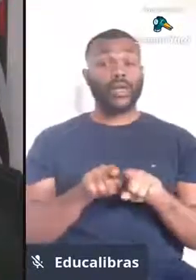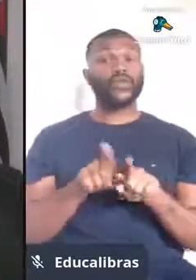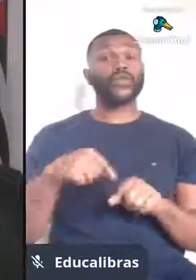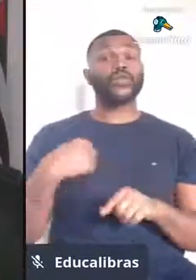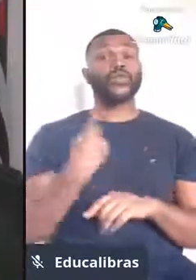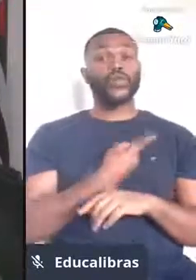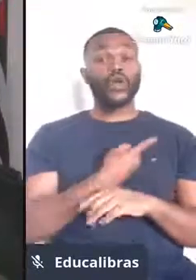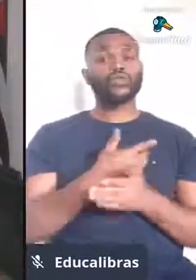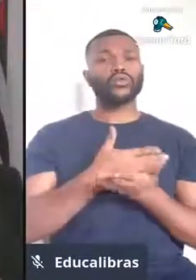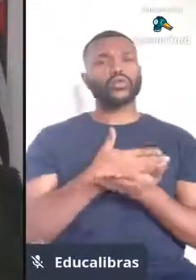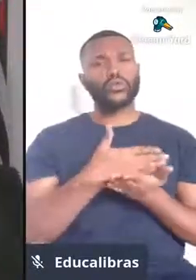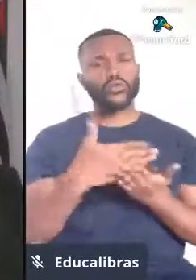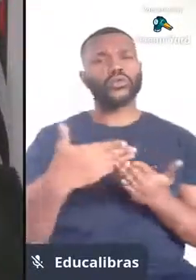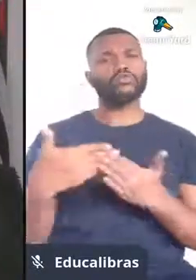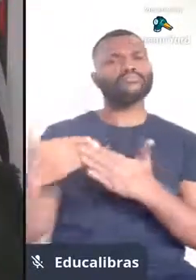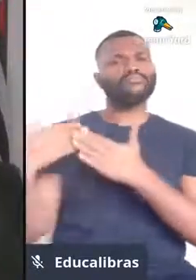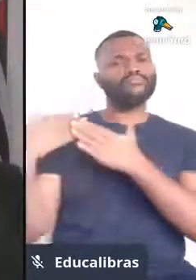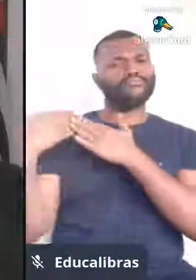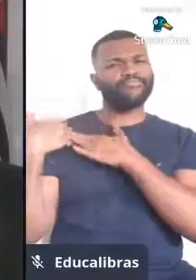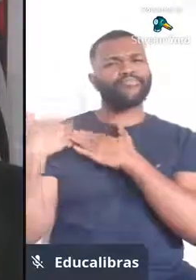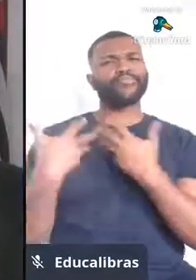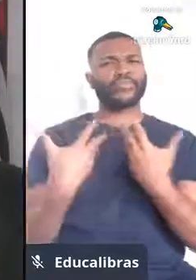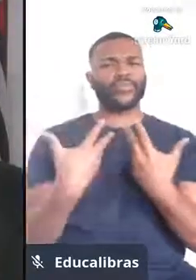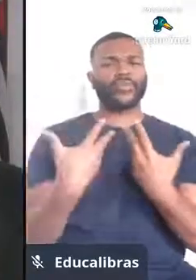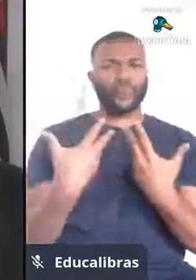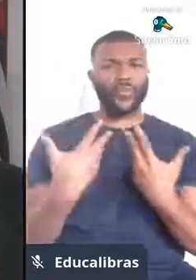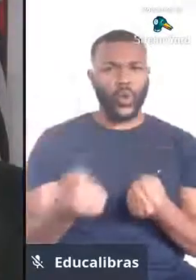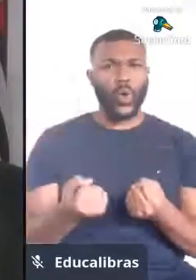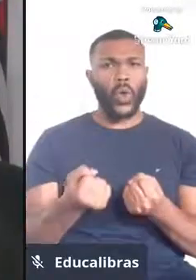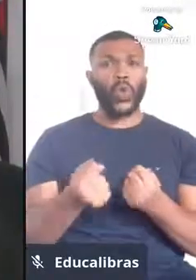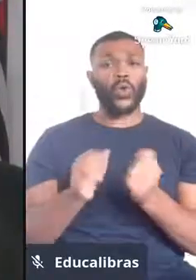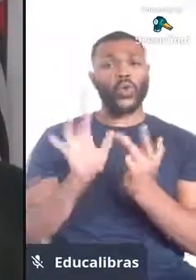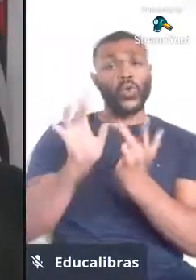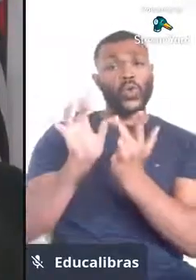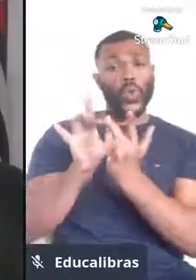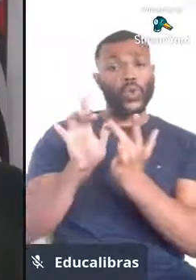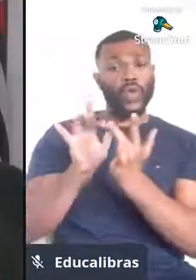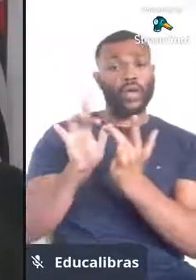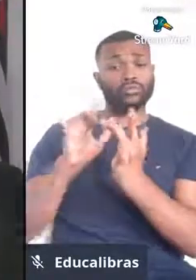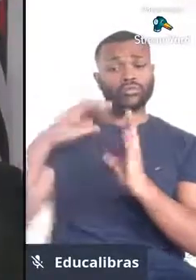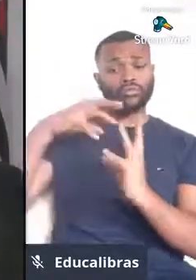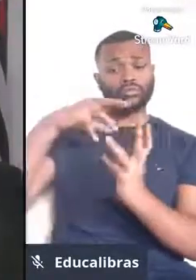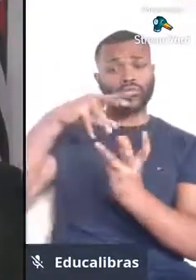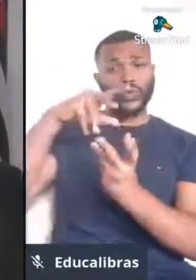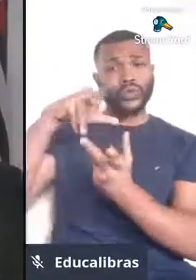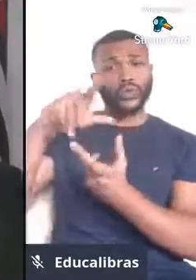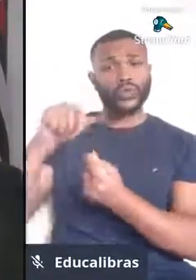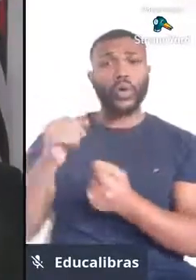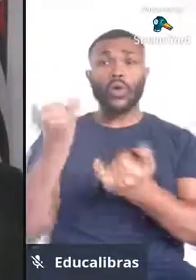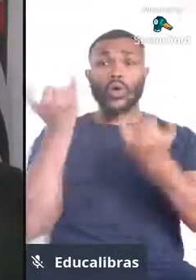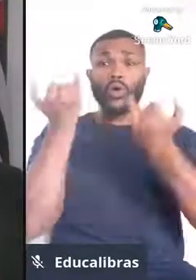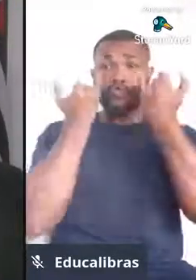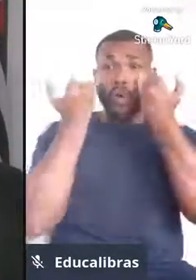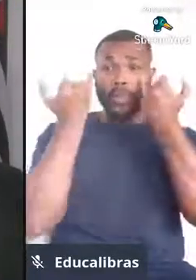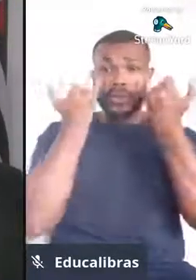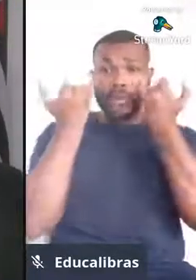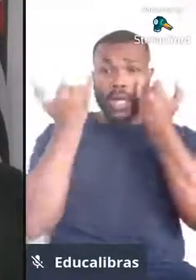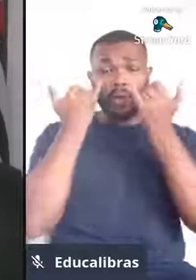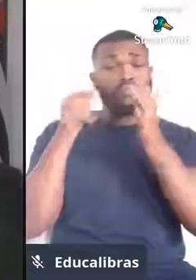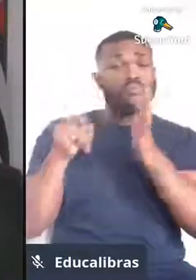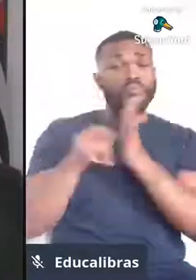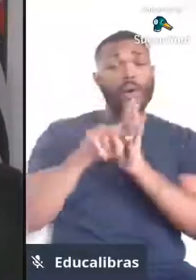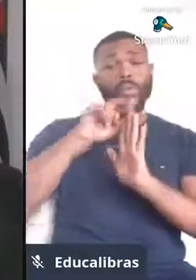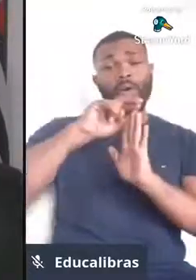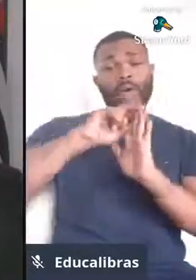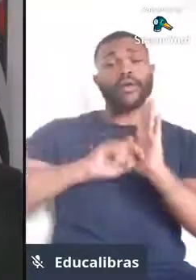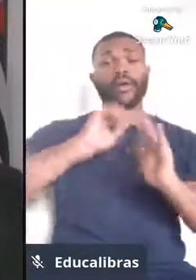assumimos a responsabilidade de manter essa rede internacional alimentada com as nossas políticas, com as nossas práticas, o que estava